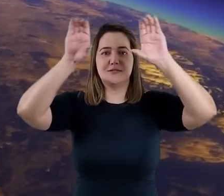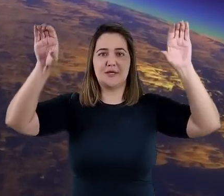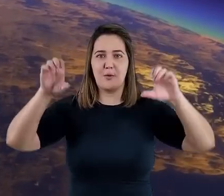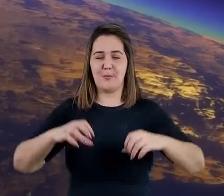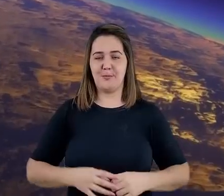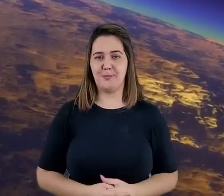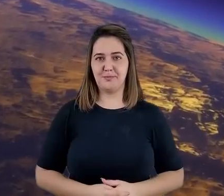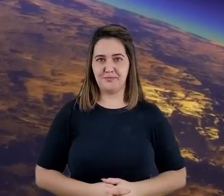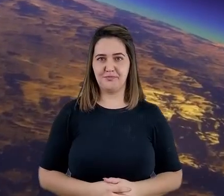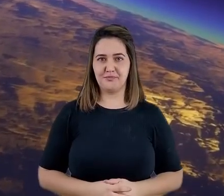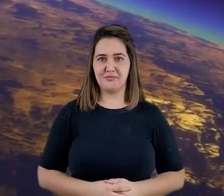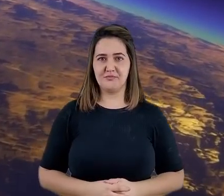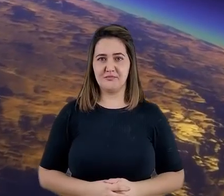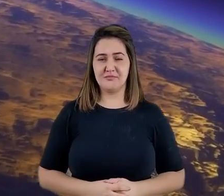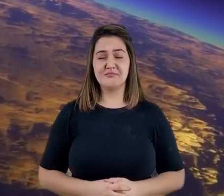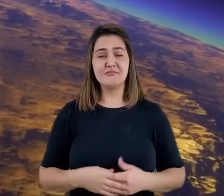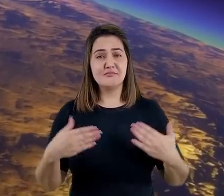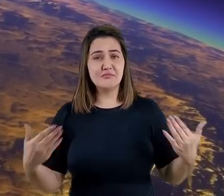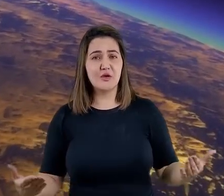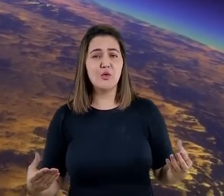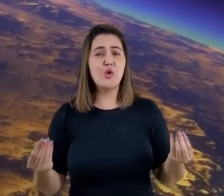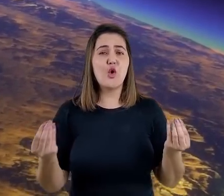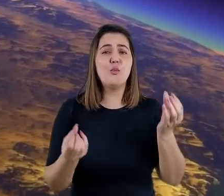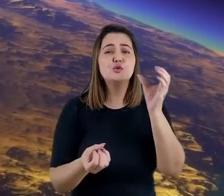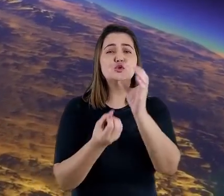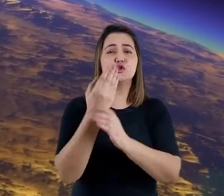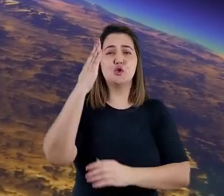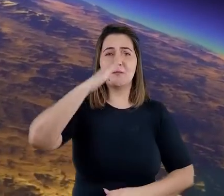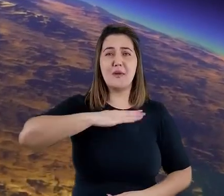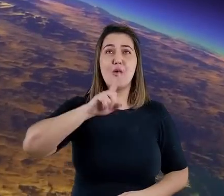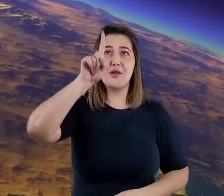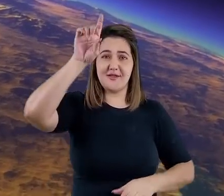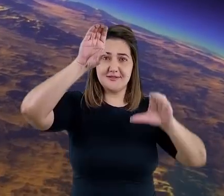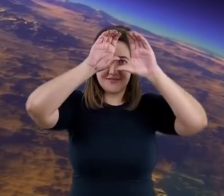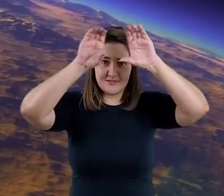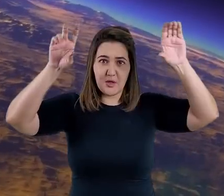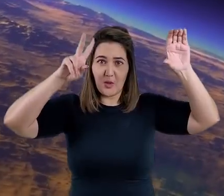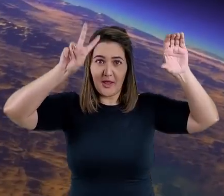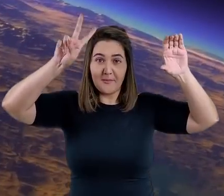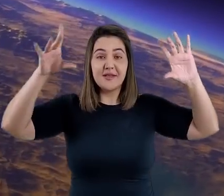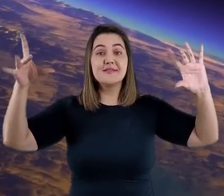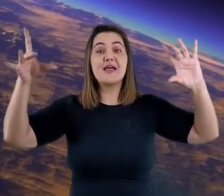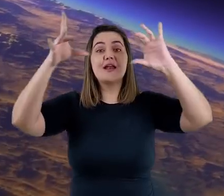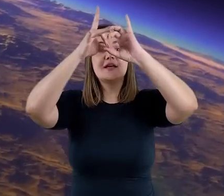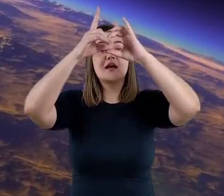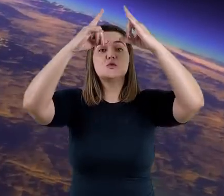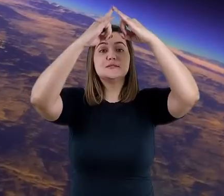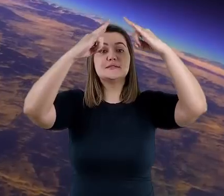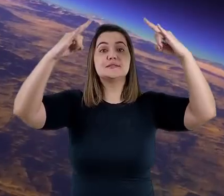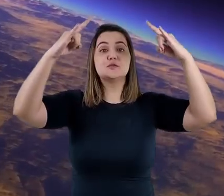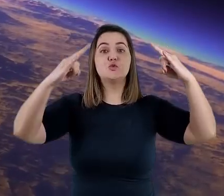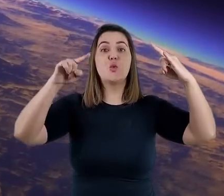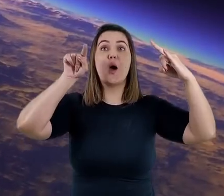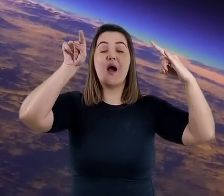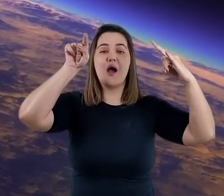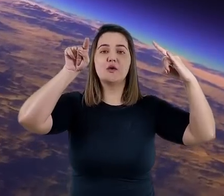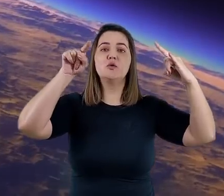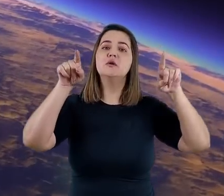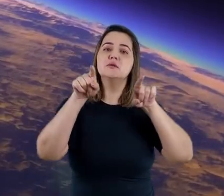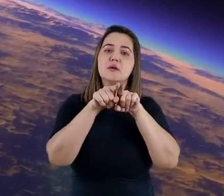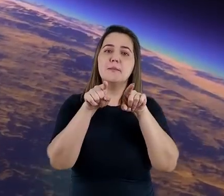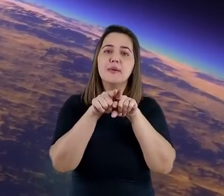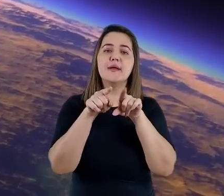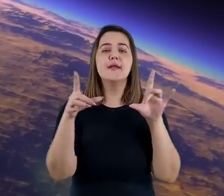Esses retratos da primeira batalha cósmica estão intrinsecamente ligados ao santuário celestial e repletos